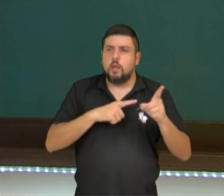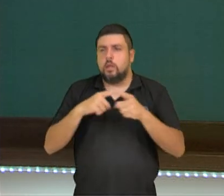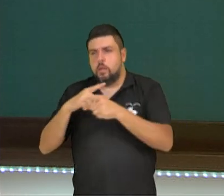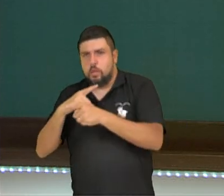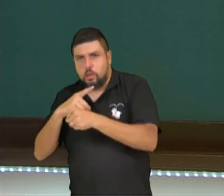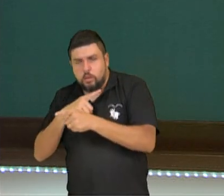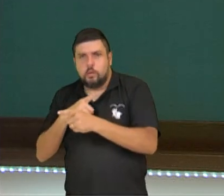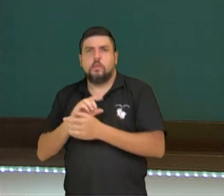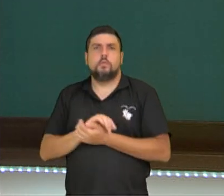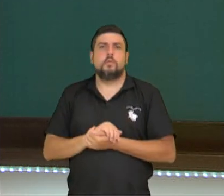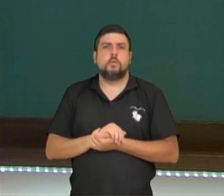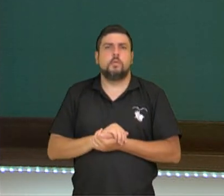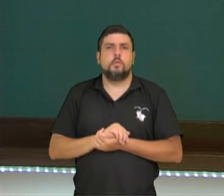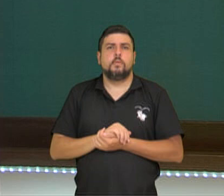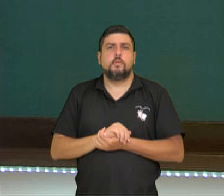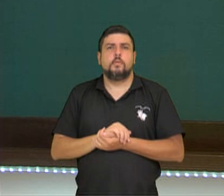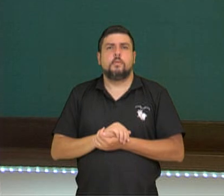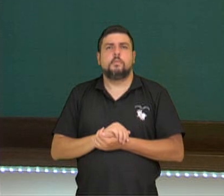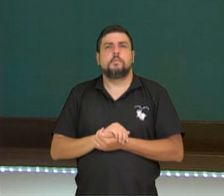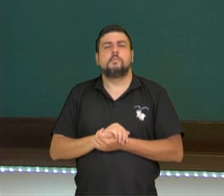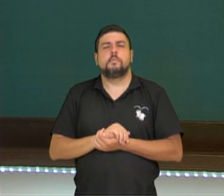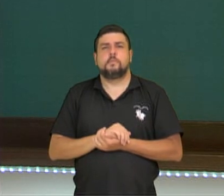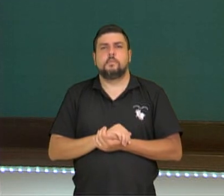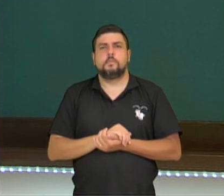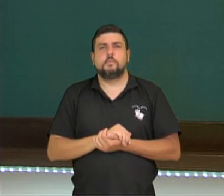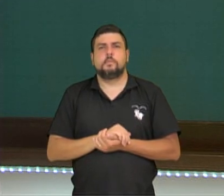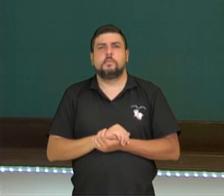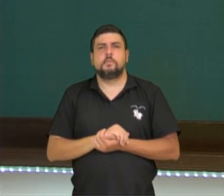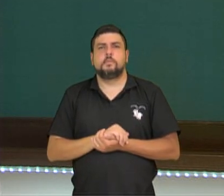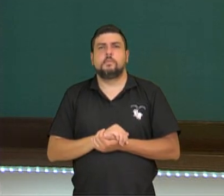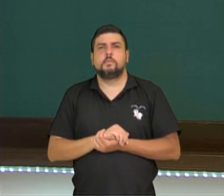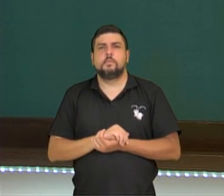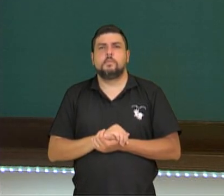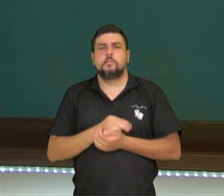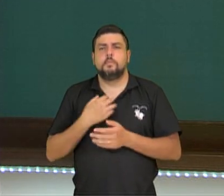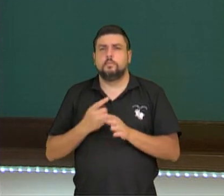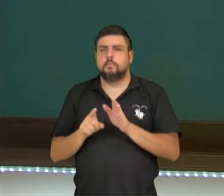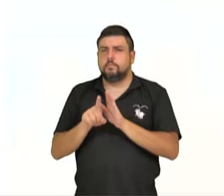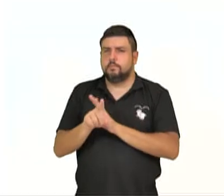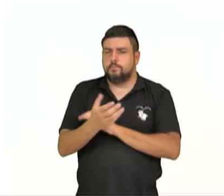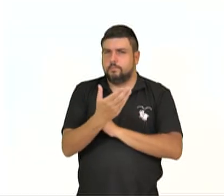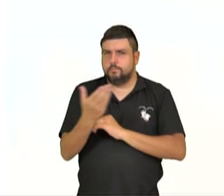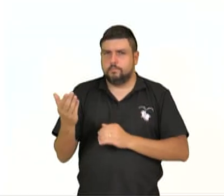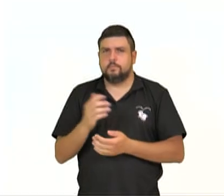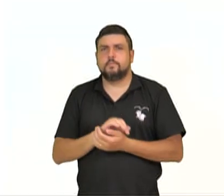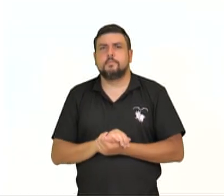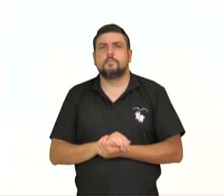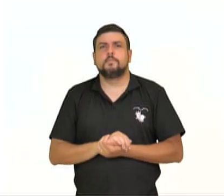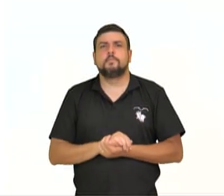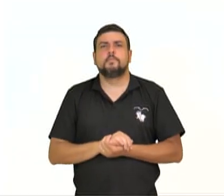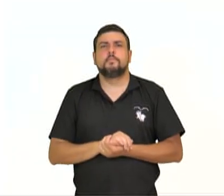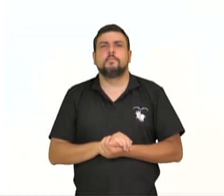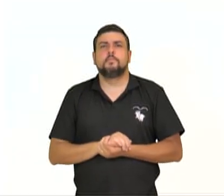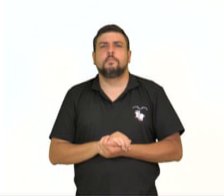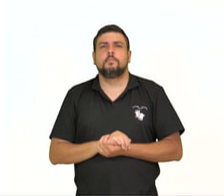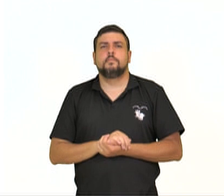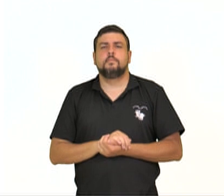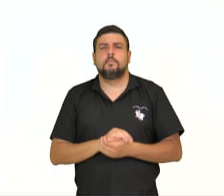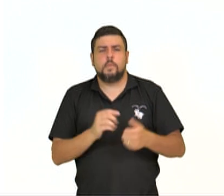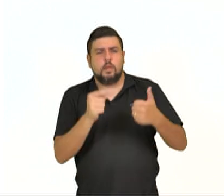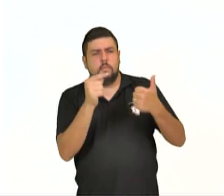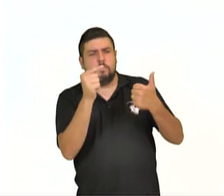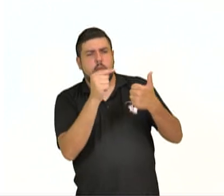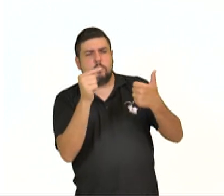desse elemento, né, que a gente classifica como temperatura. Perguntinha lá para vocês. Dos itens